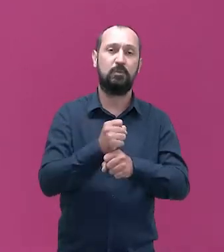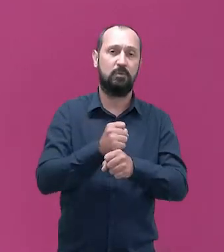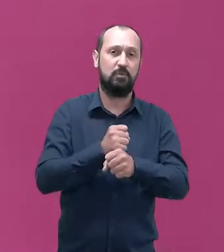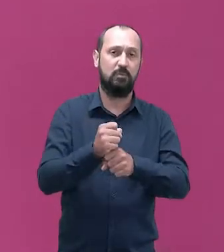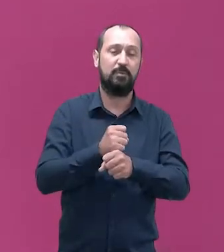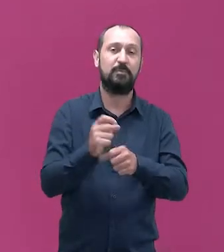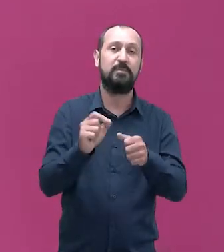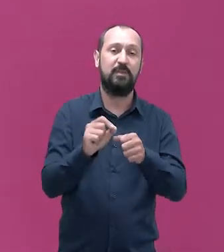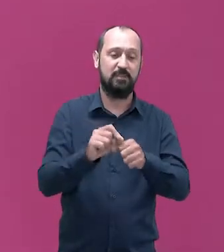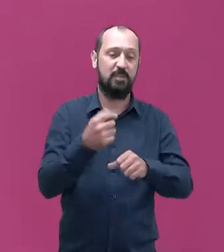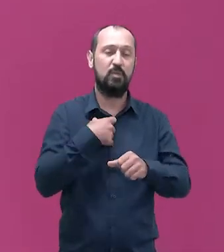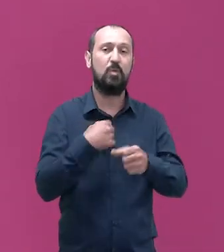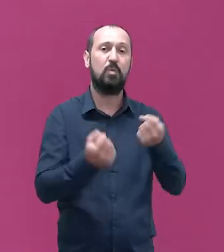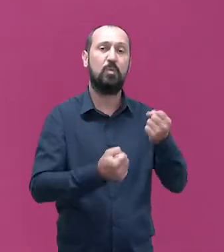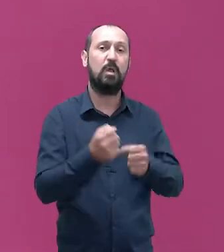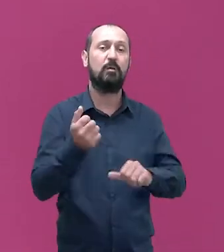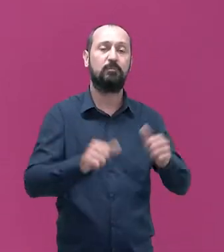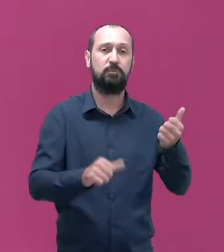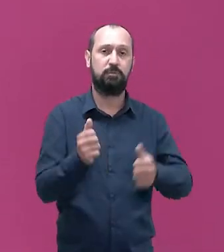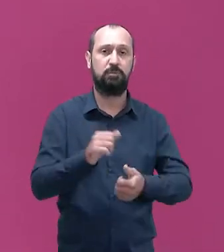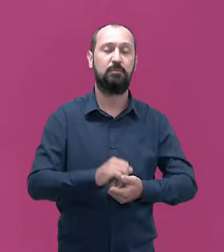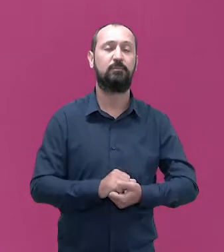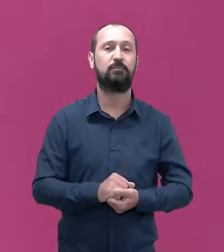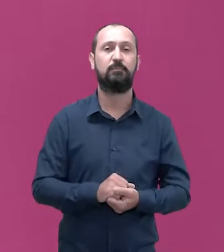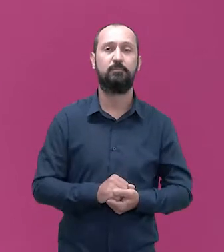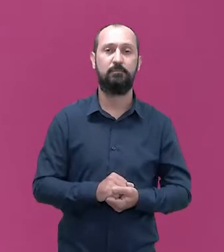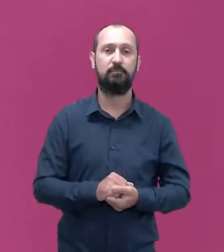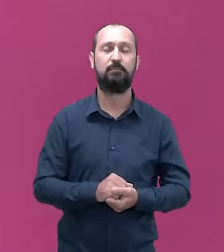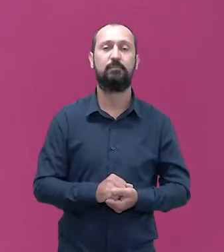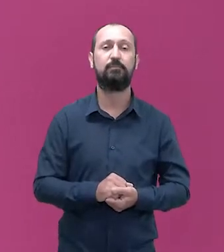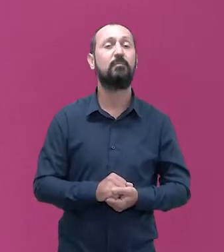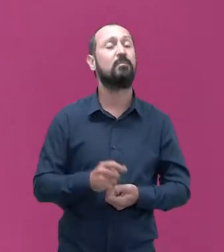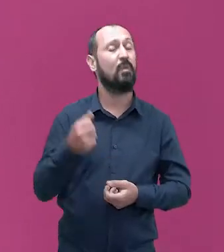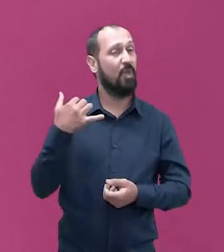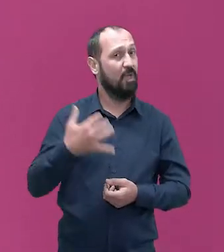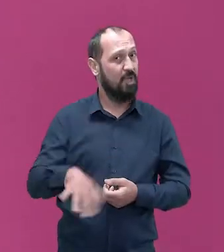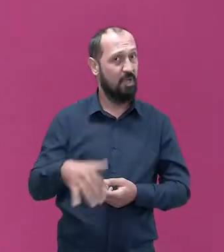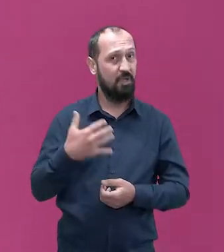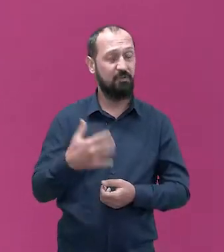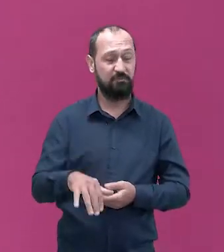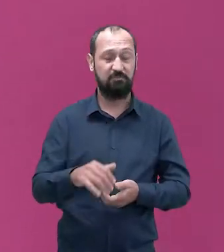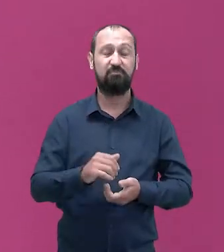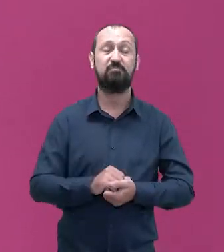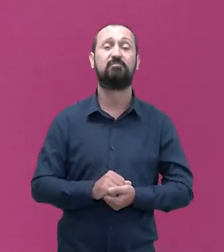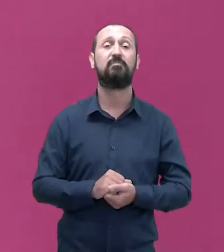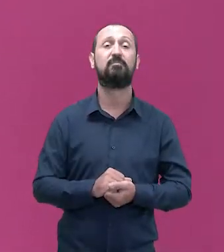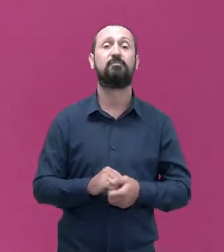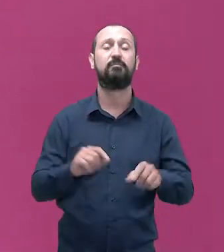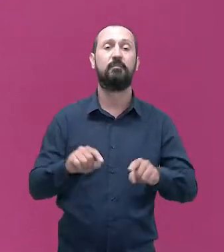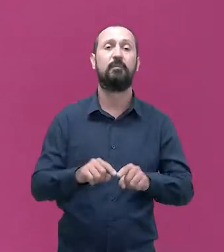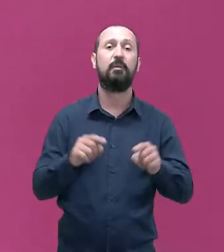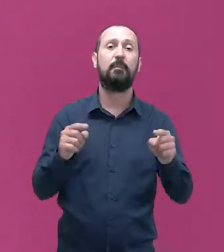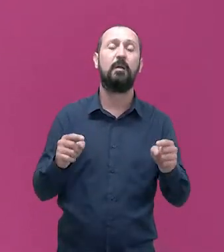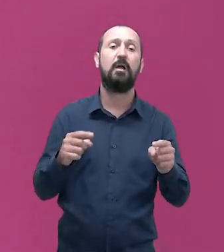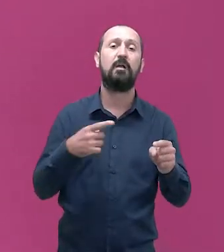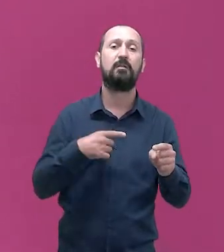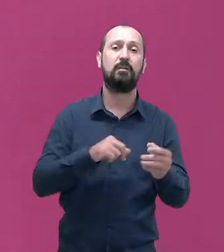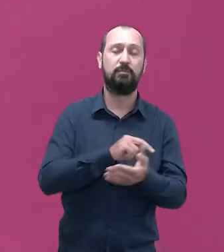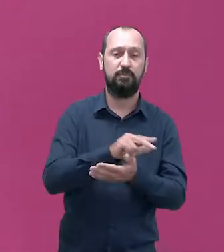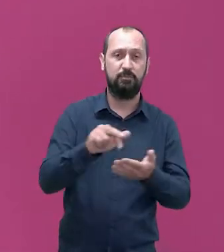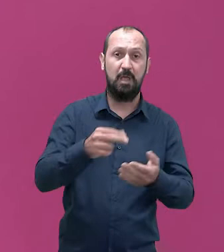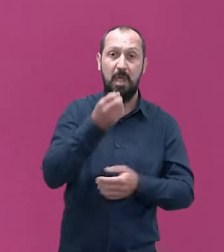anual só para você fazer a vistoria do veículo. Então o custo para você ser condutor escolar é um pouco alto, né? Mas